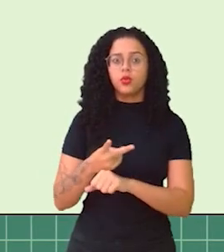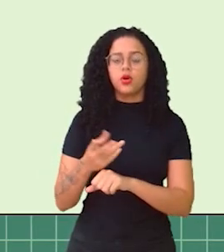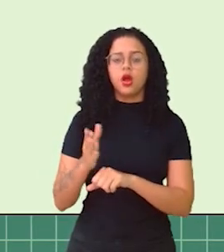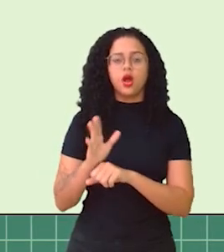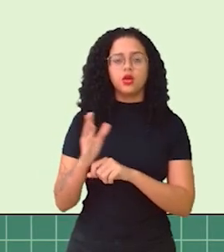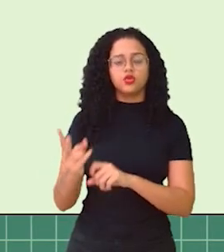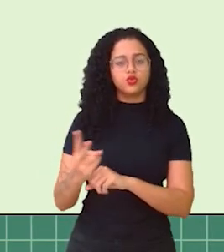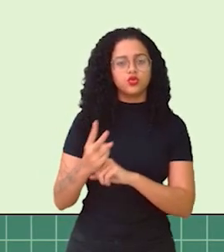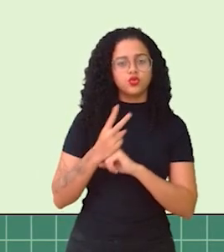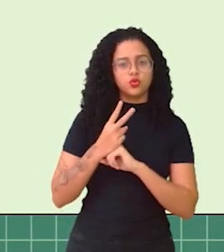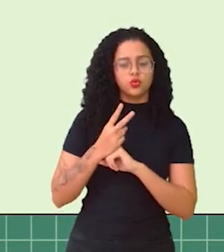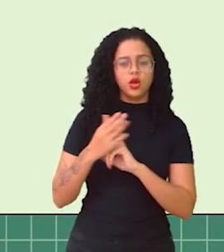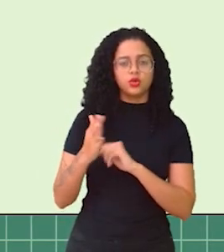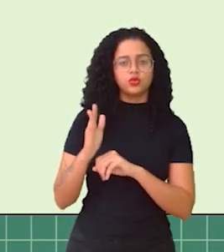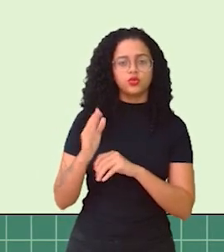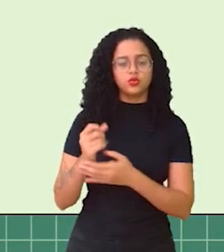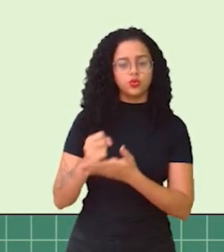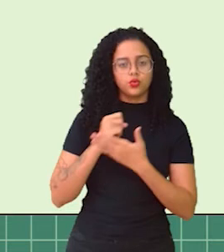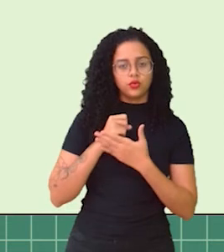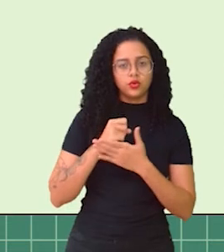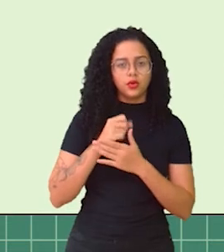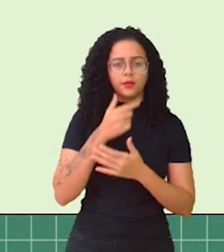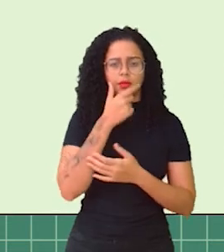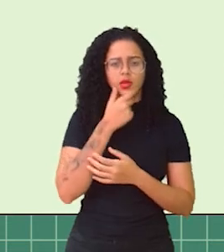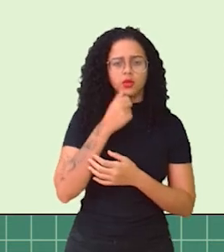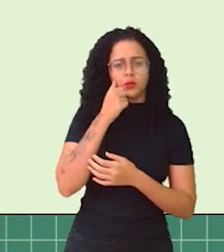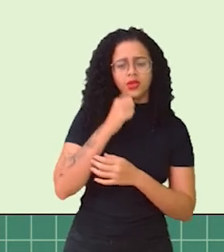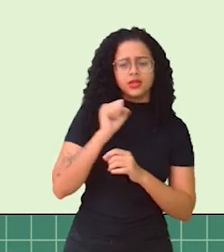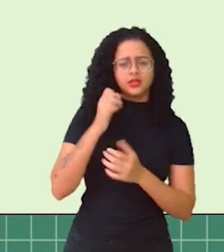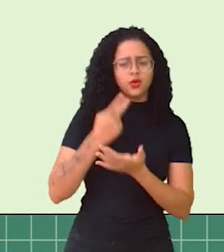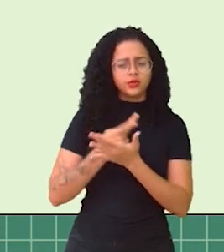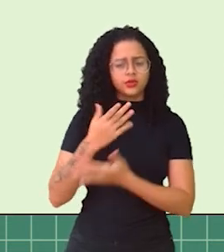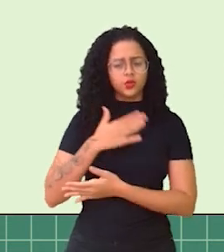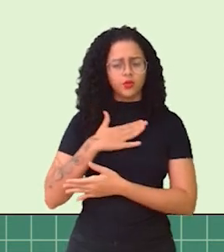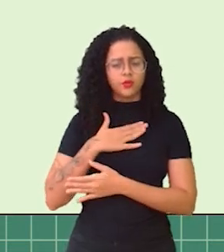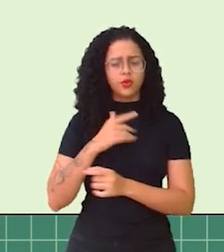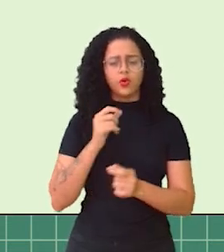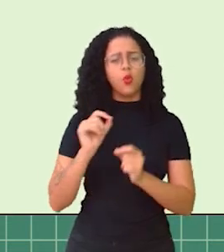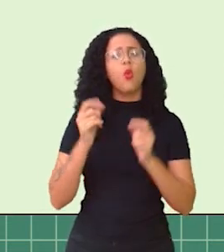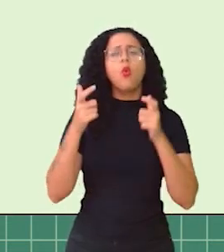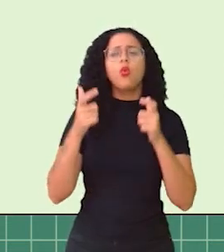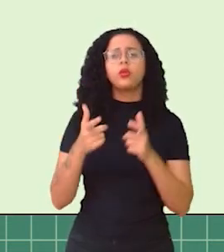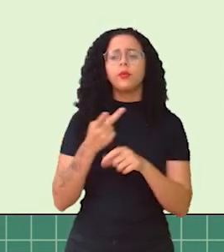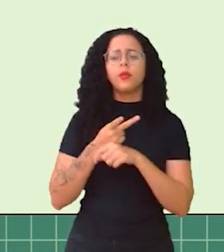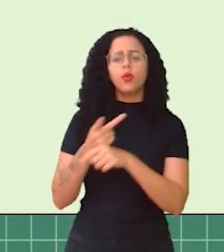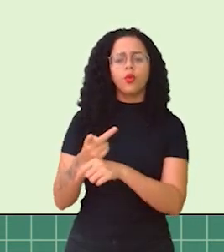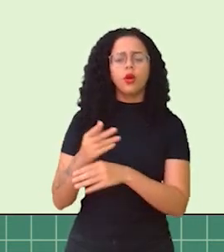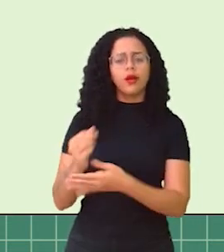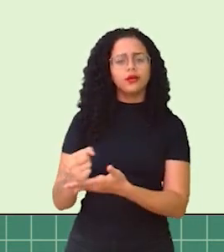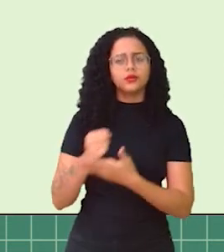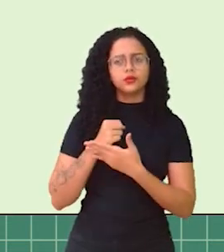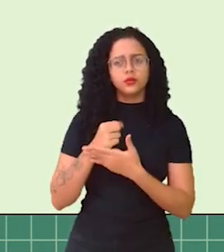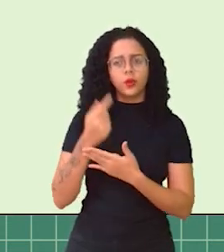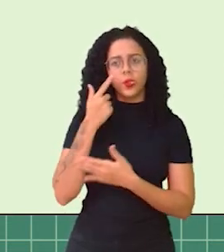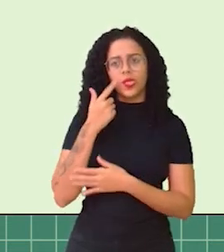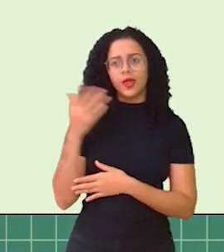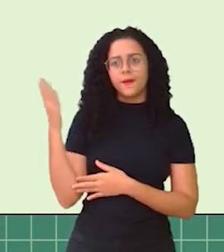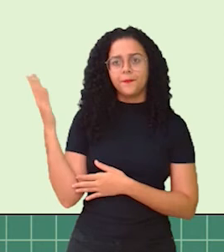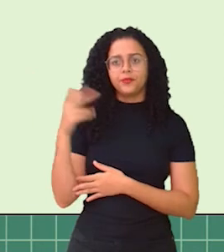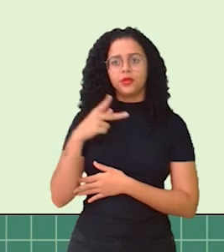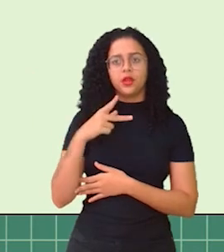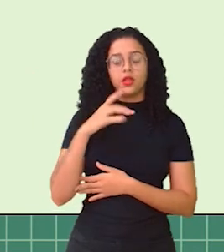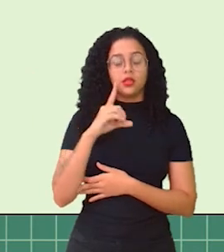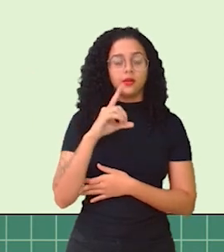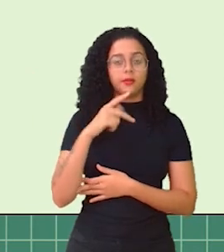ajuda, meninos e meninas. Vamos parar a pensar, e se for comigo, onde procurar ajuda? Onde é que vai, Armando? Então, essa sigla aí, ó,